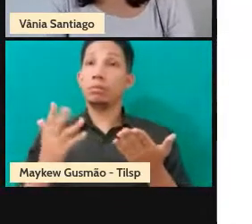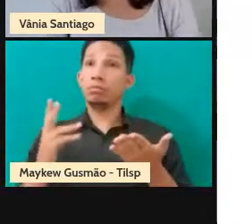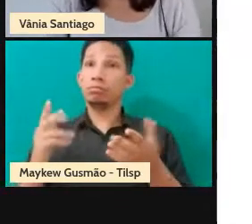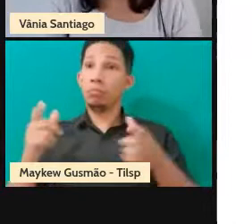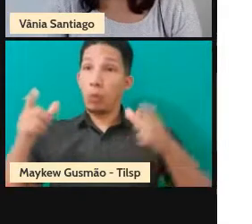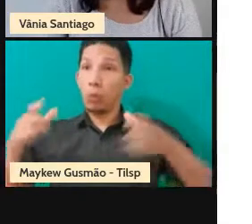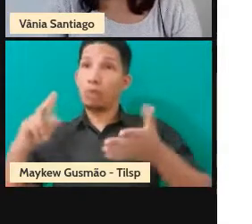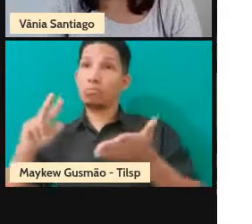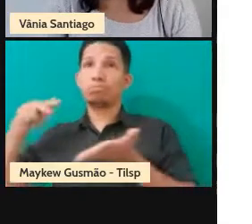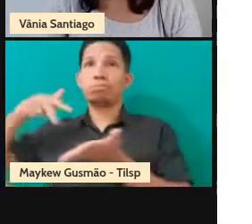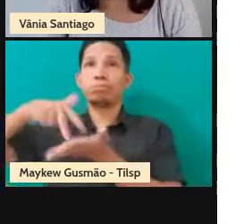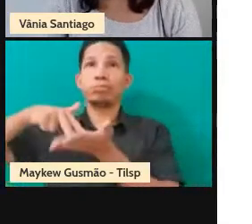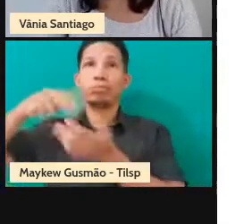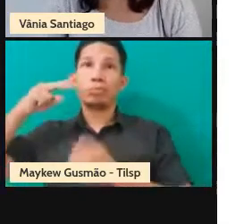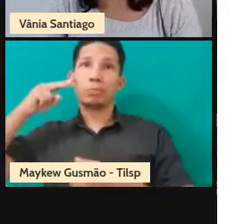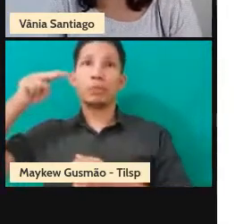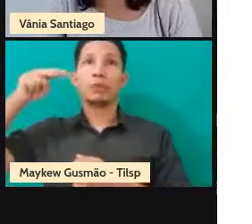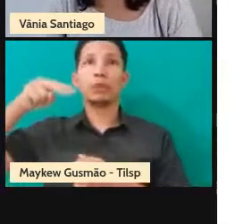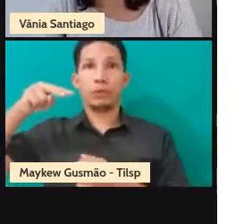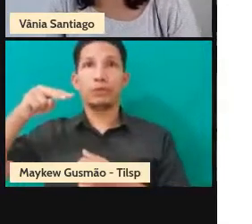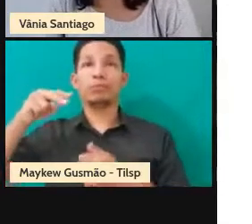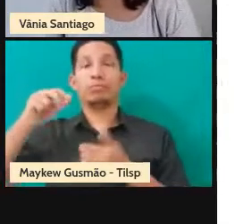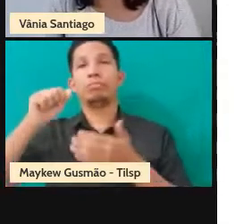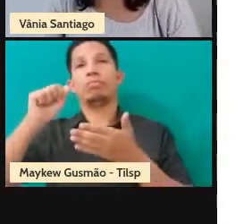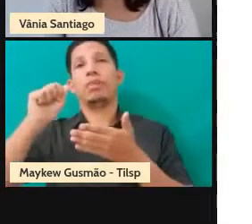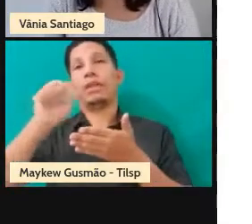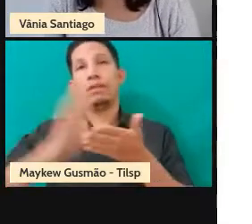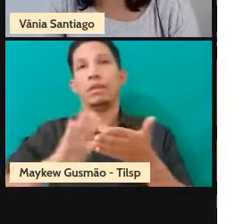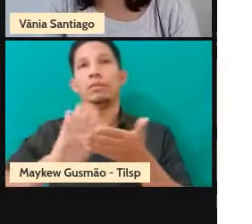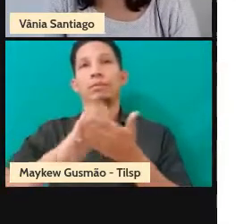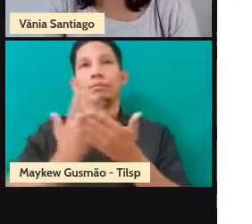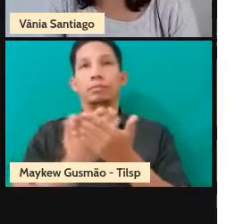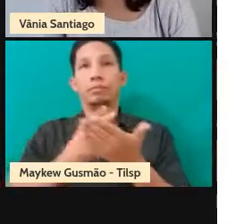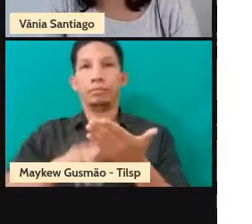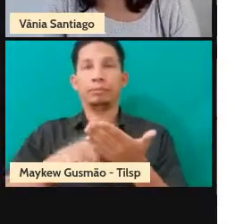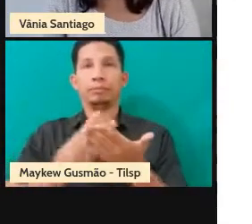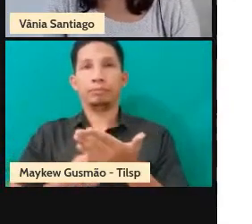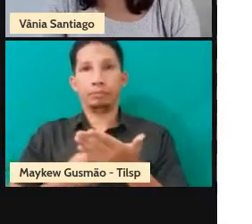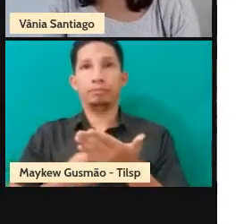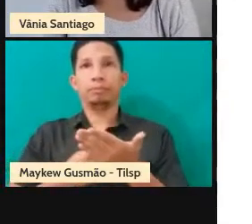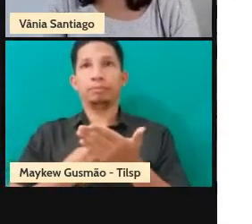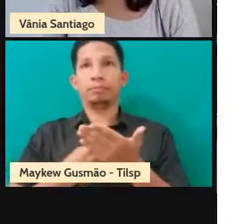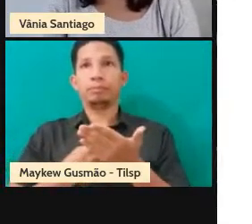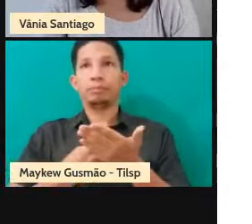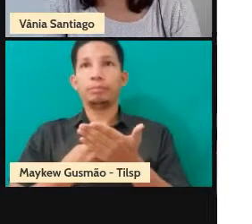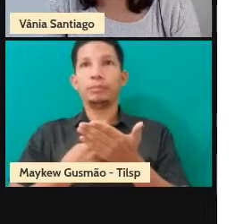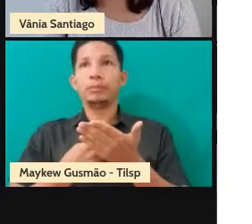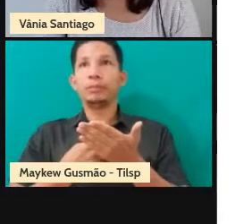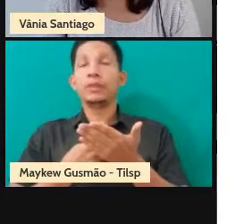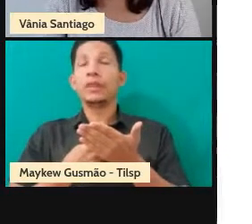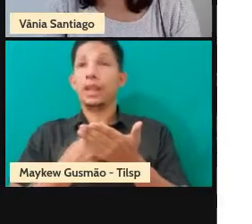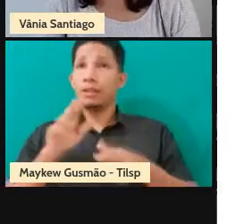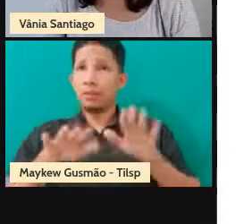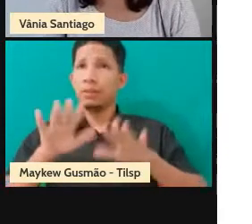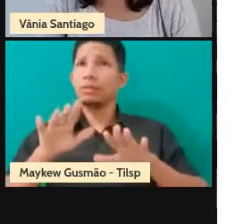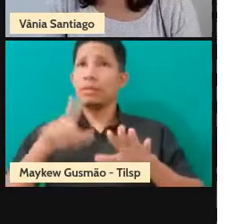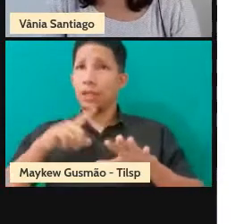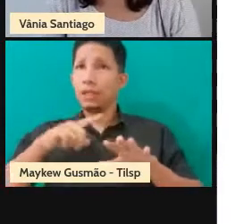olhar para a atividade do tradutor e intérprete, que absorve muitas vezes, né,